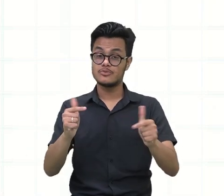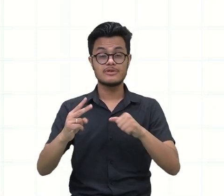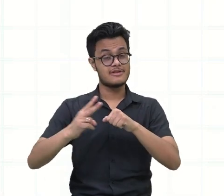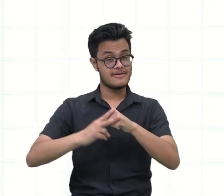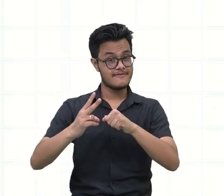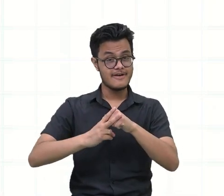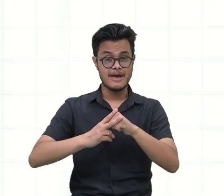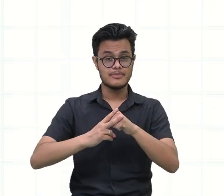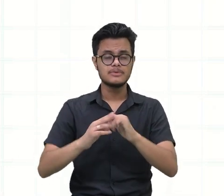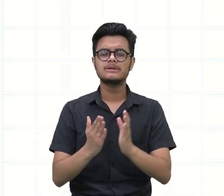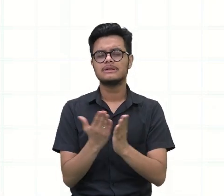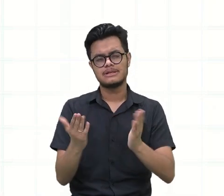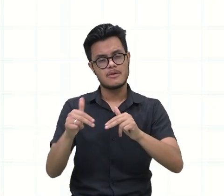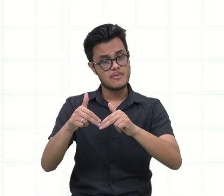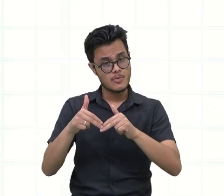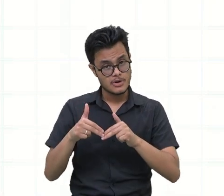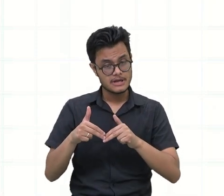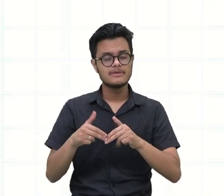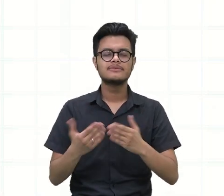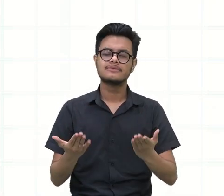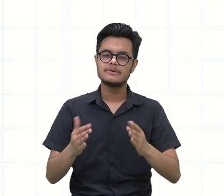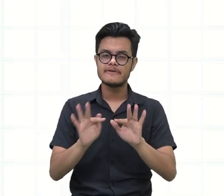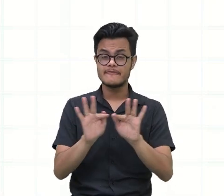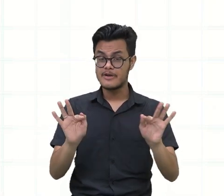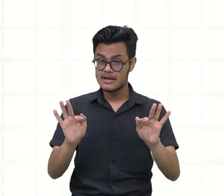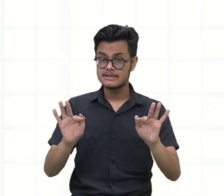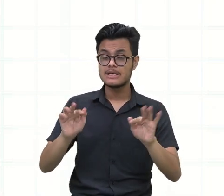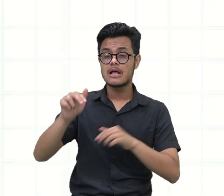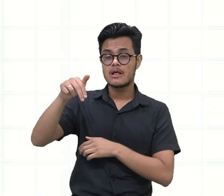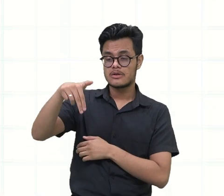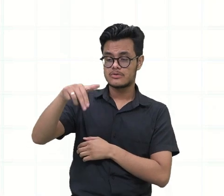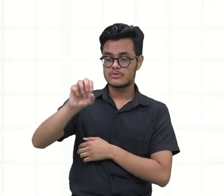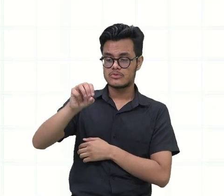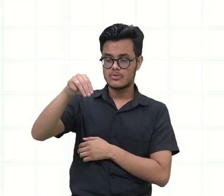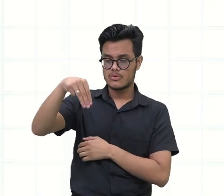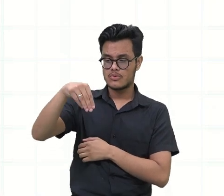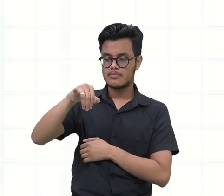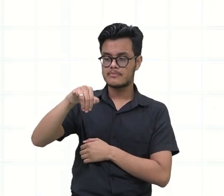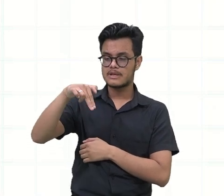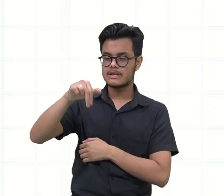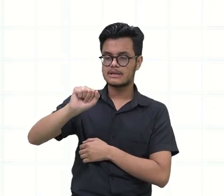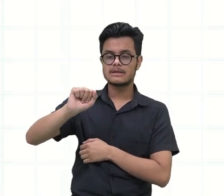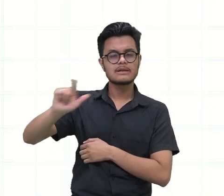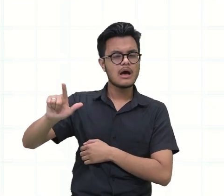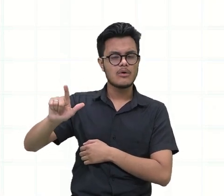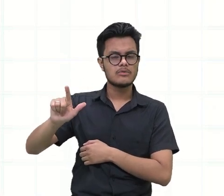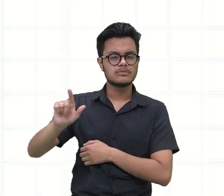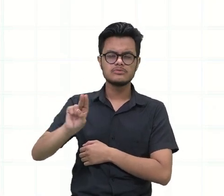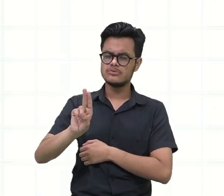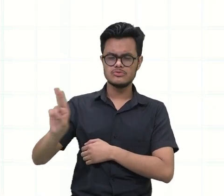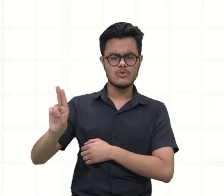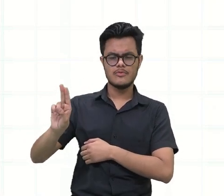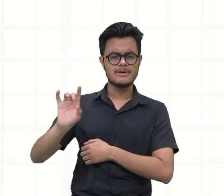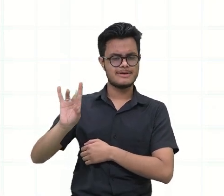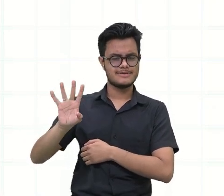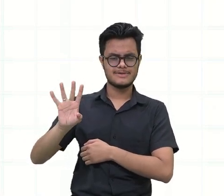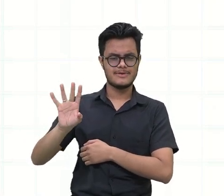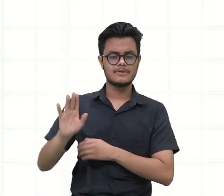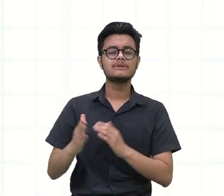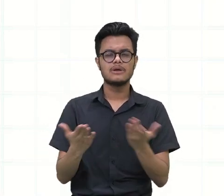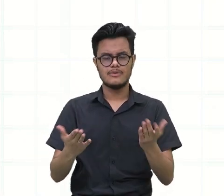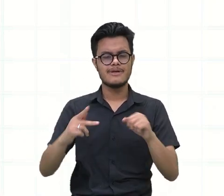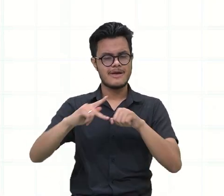do verbo, né? Eu só tenho nomes, né, na toca de um coelho. Então, a gente observa que nós temos uma